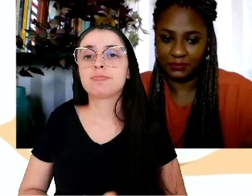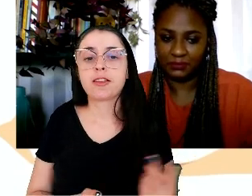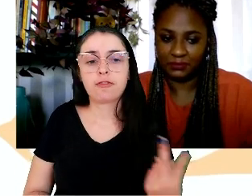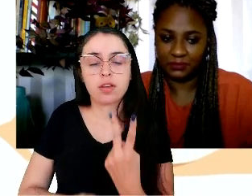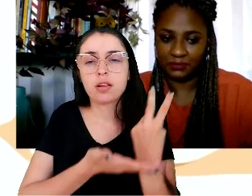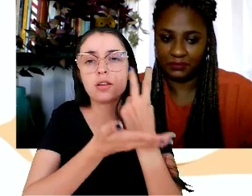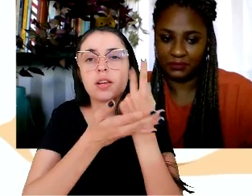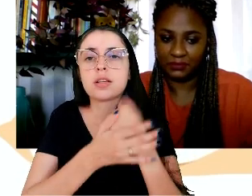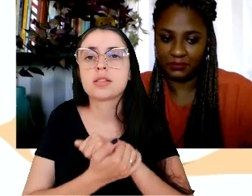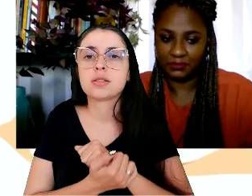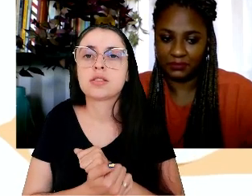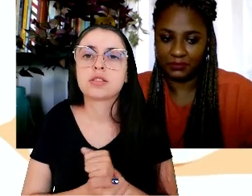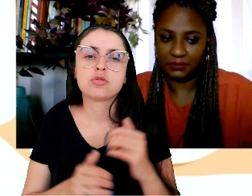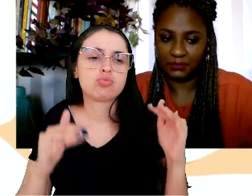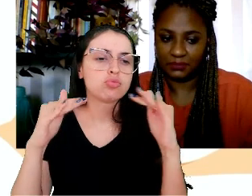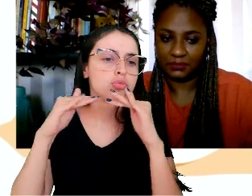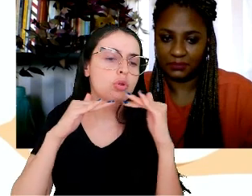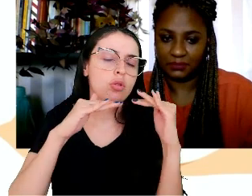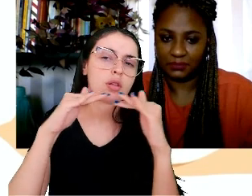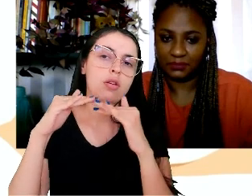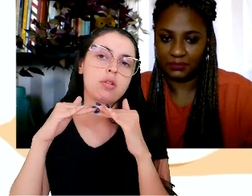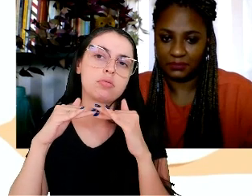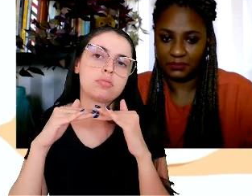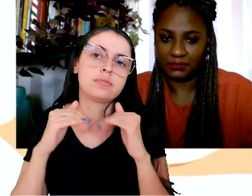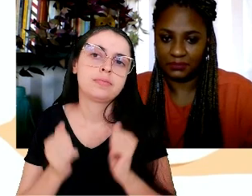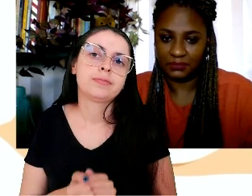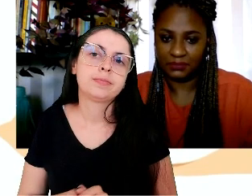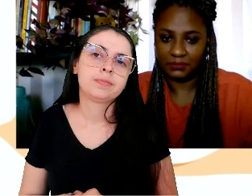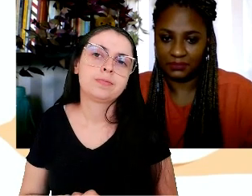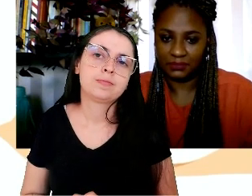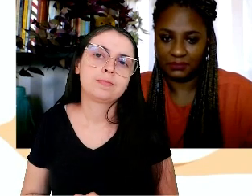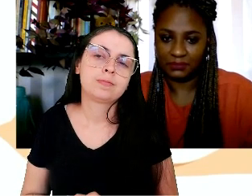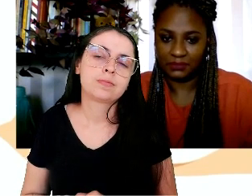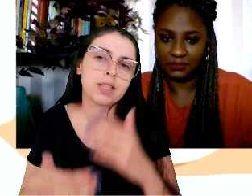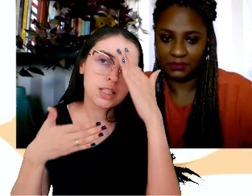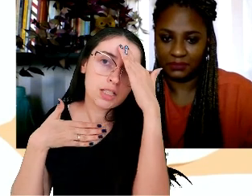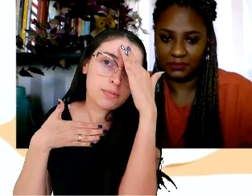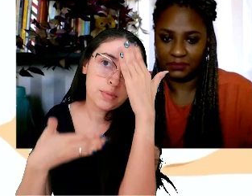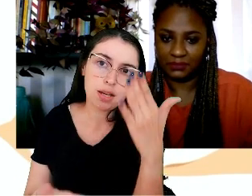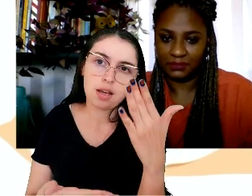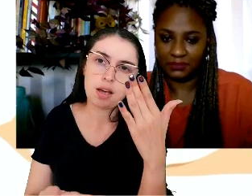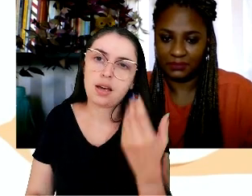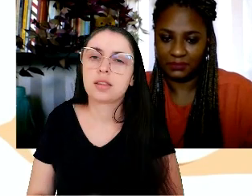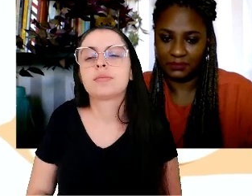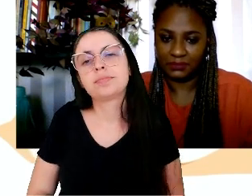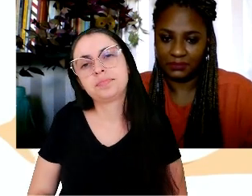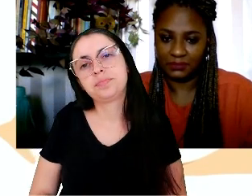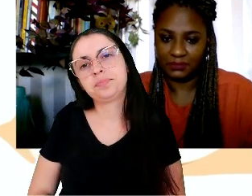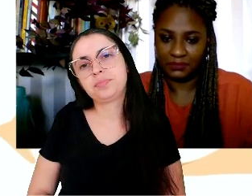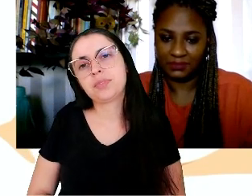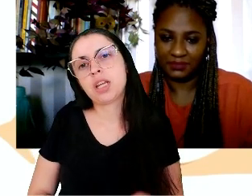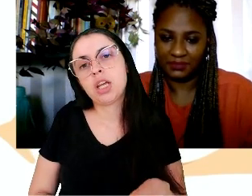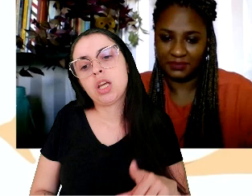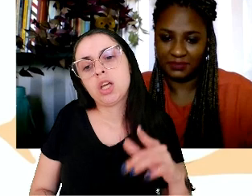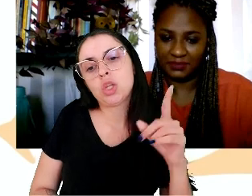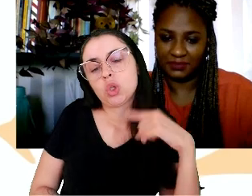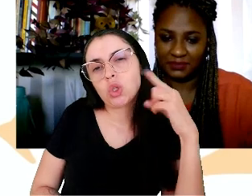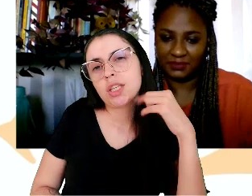essa integração. E eu gostaria muitíssimo de agradecer a oportunidade, doutora